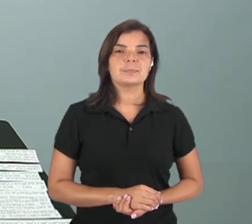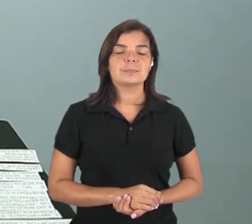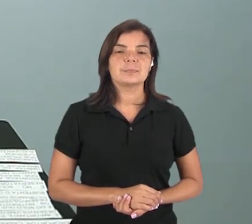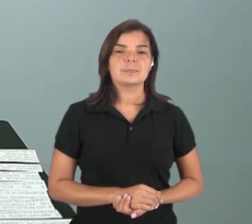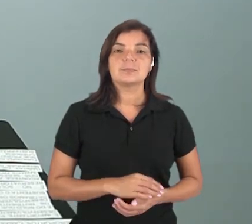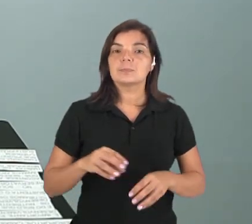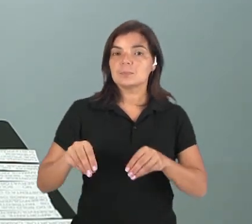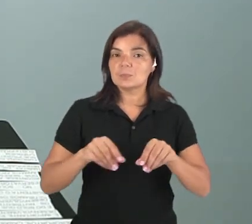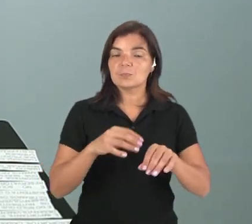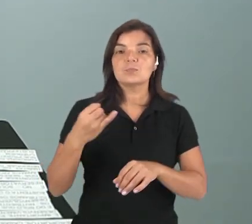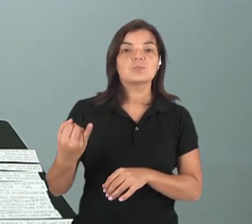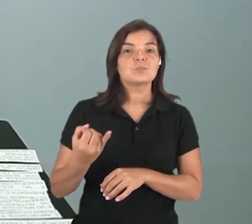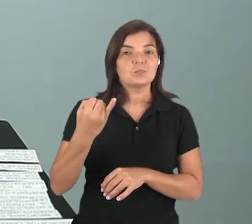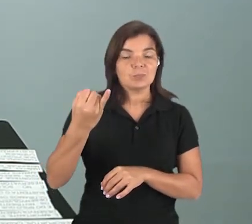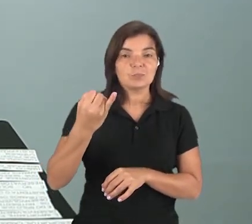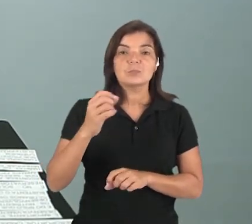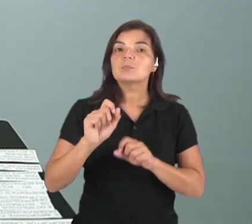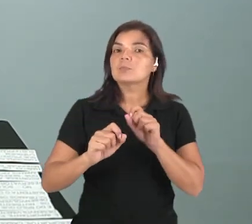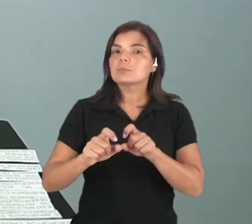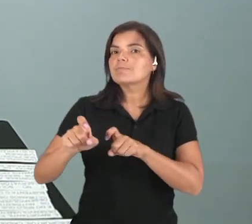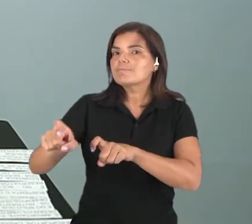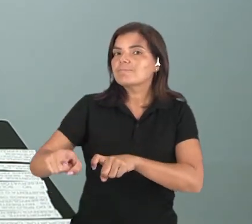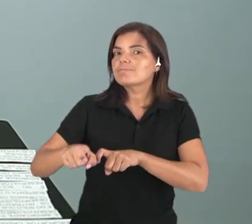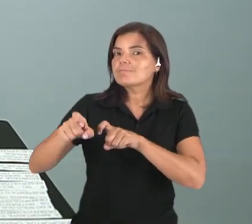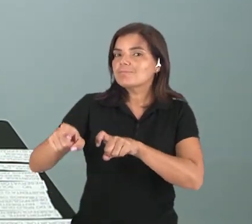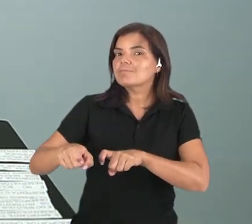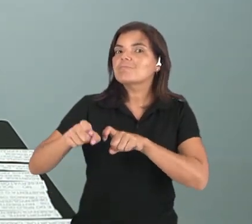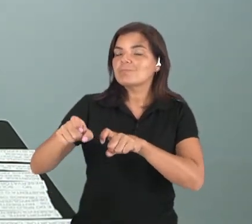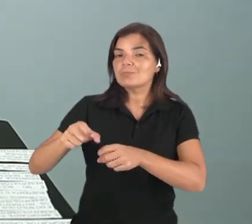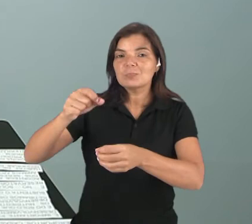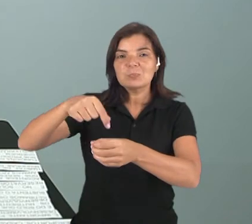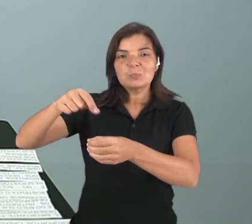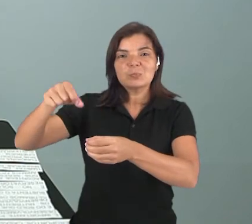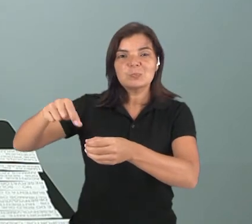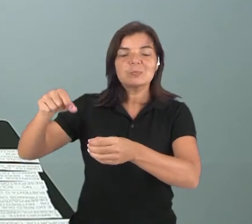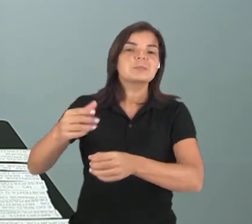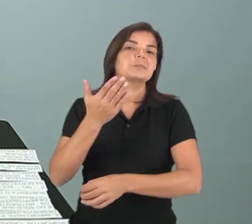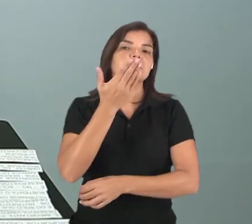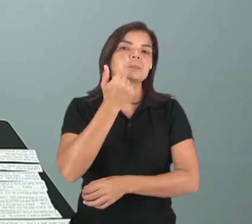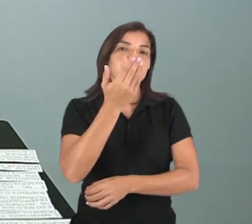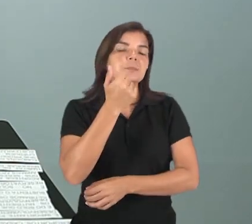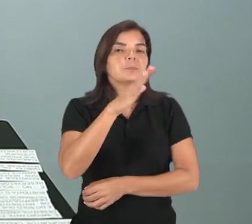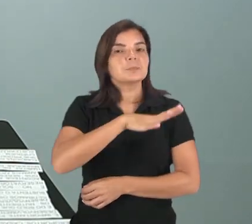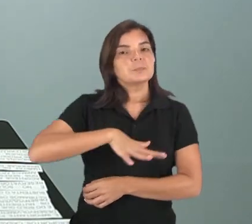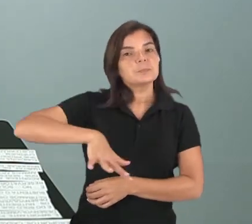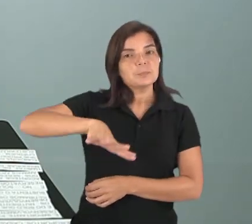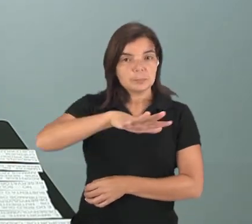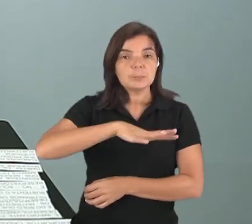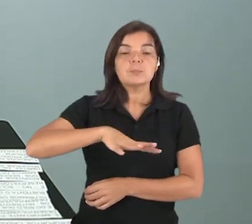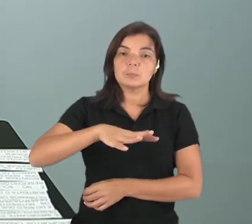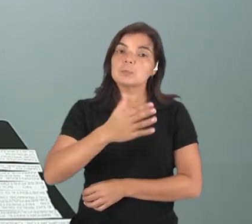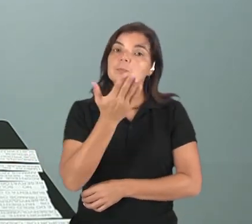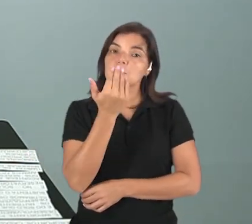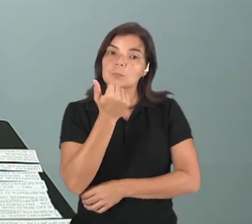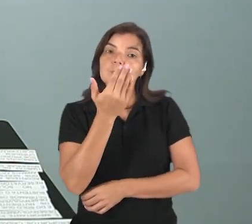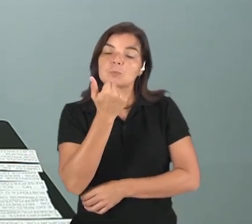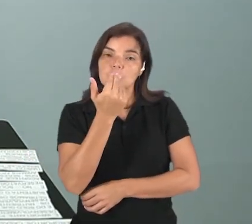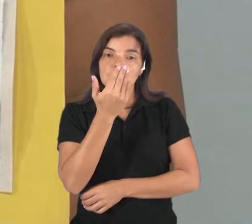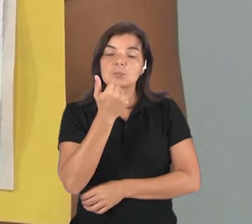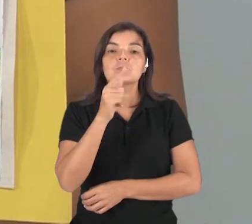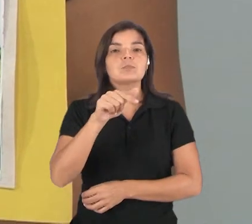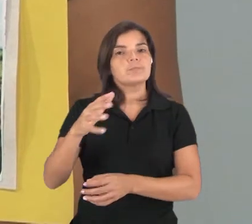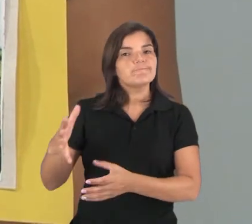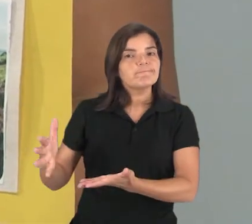O solo é importante para a agricultura, a produção dos alimentos. A maioria dos alimentos que nós consumimos, eles